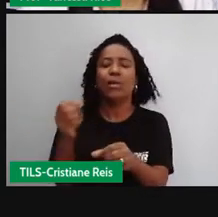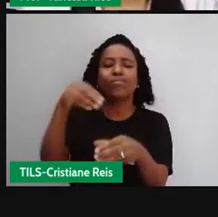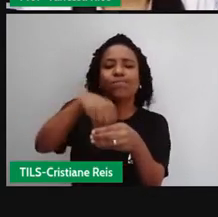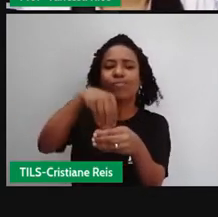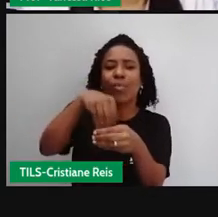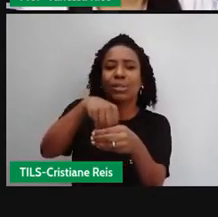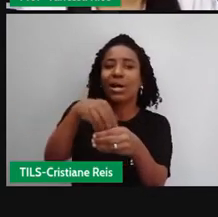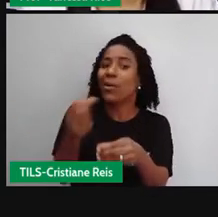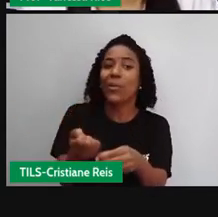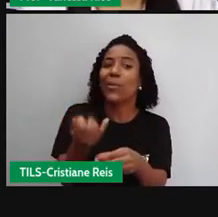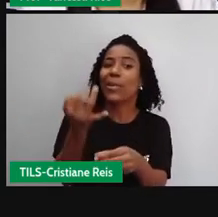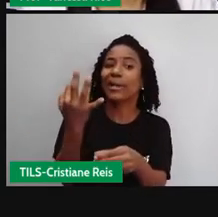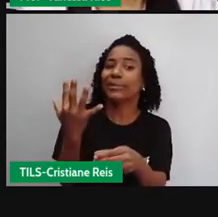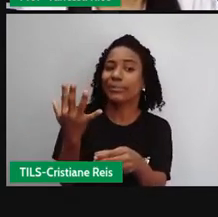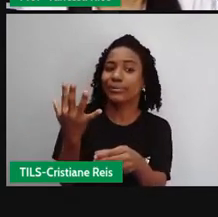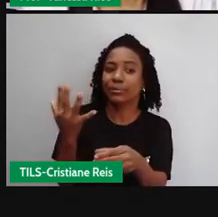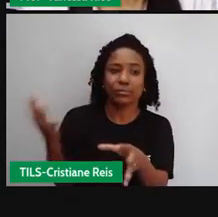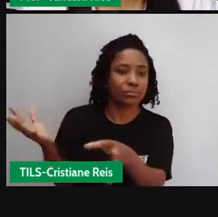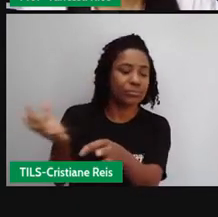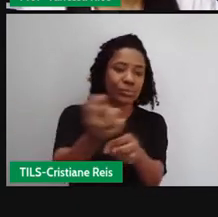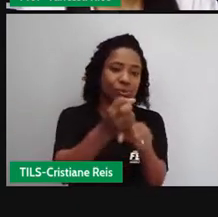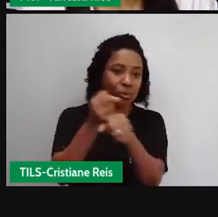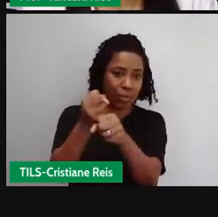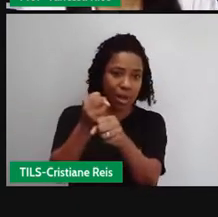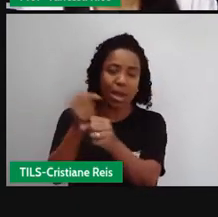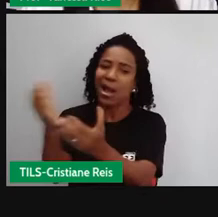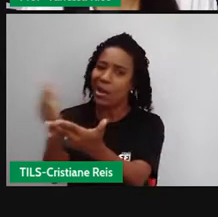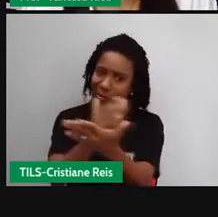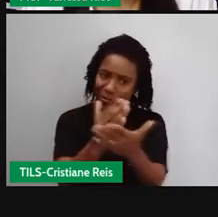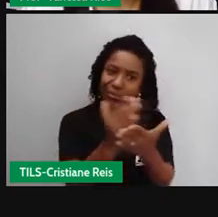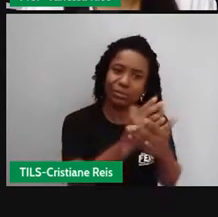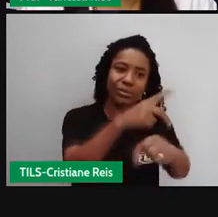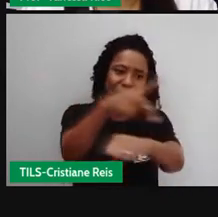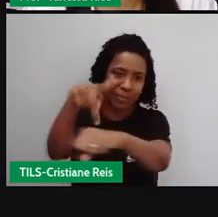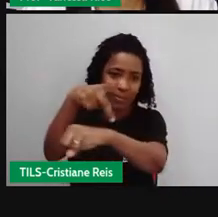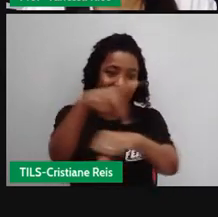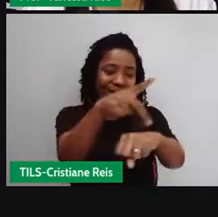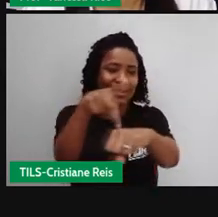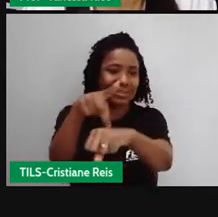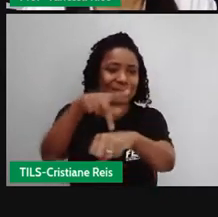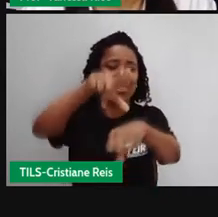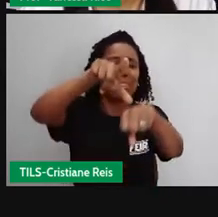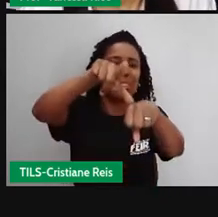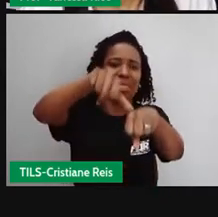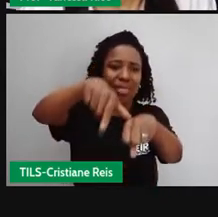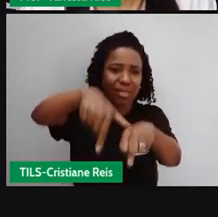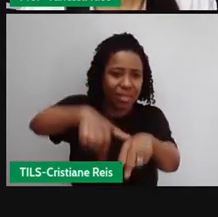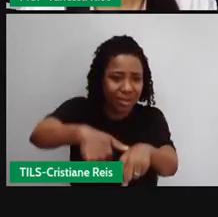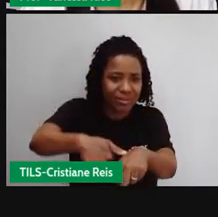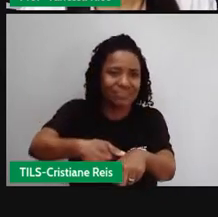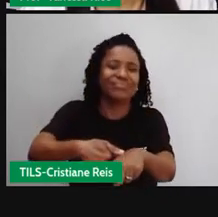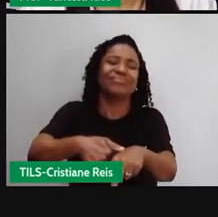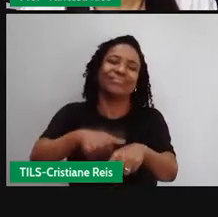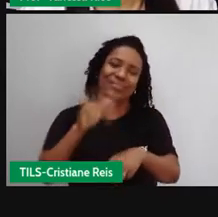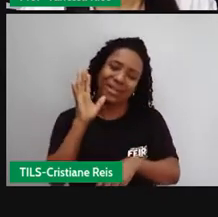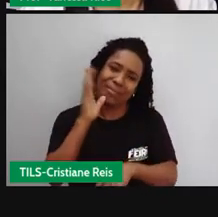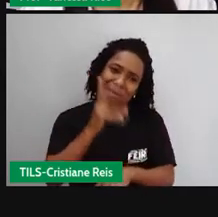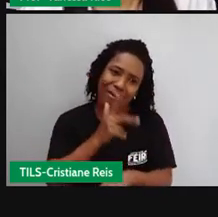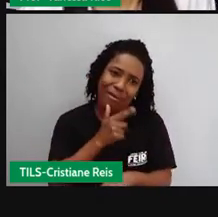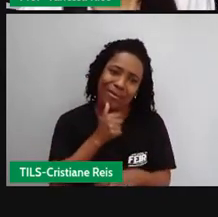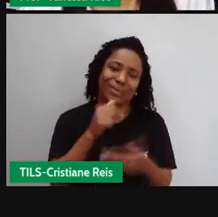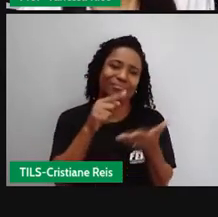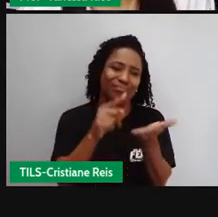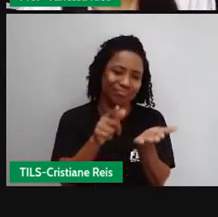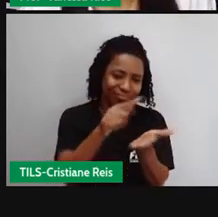alguns países passam, às vezes, dias, não é? Para conseguir apurar a quantidade de votos. Em nosso país, a gente já sabe,